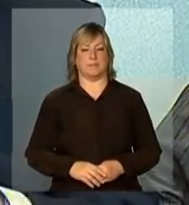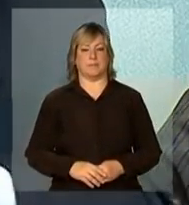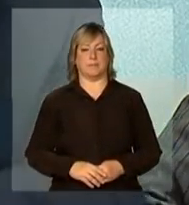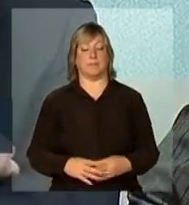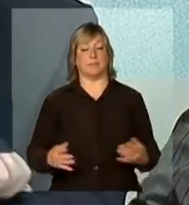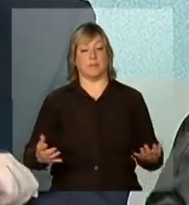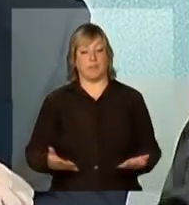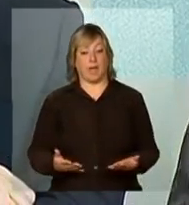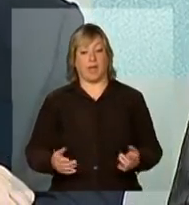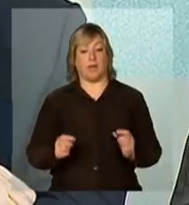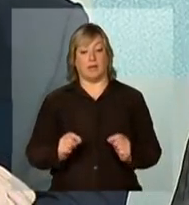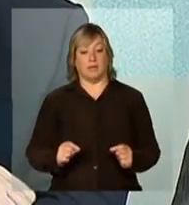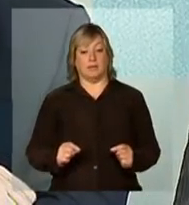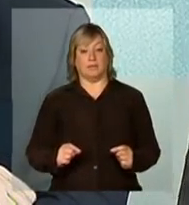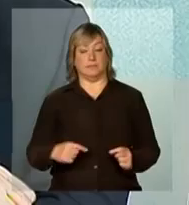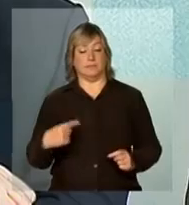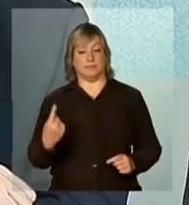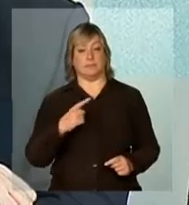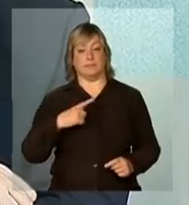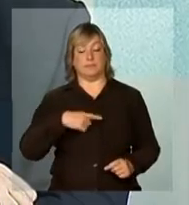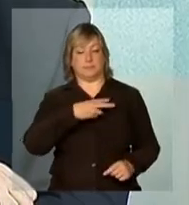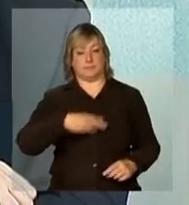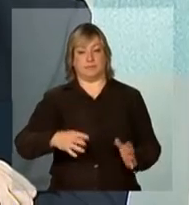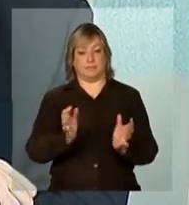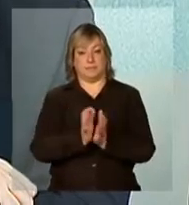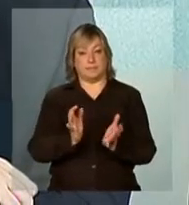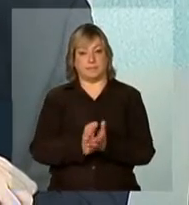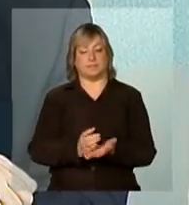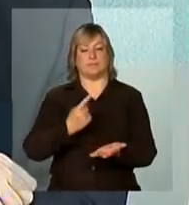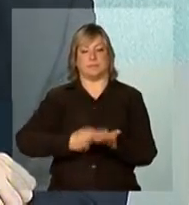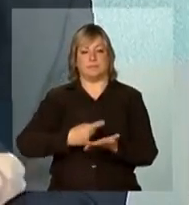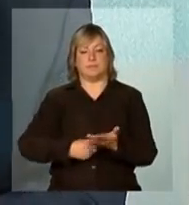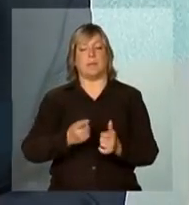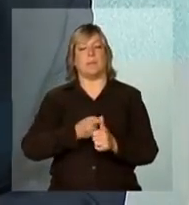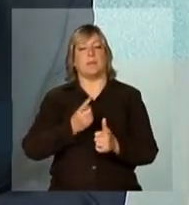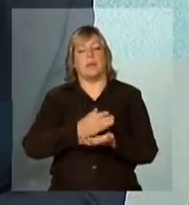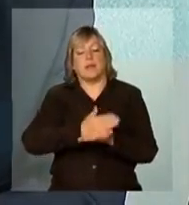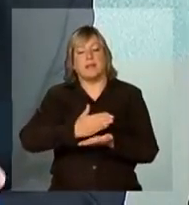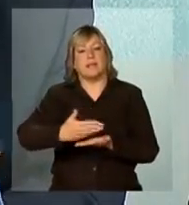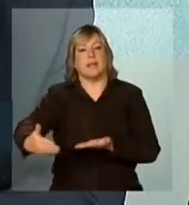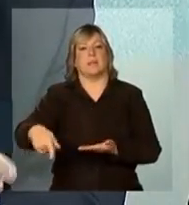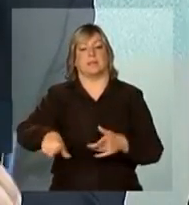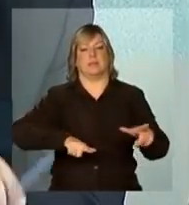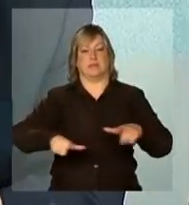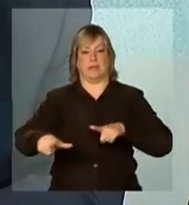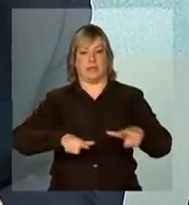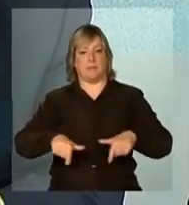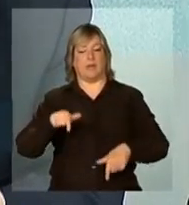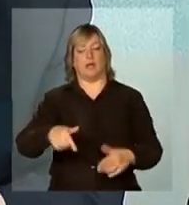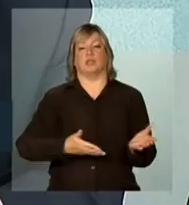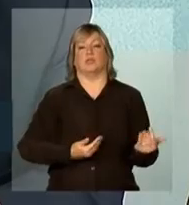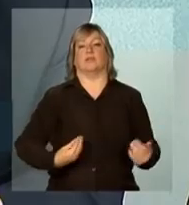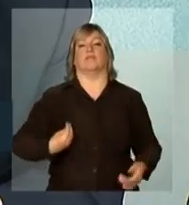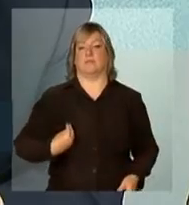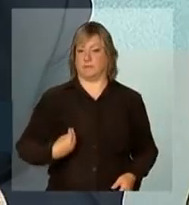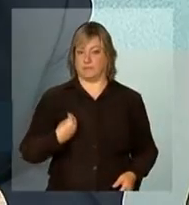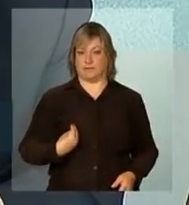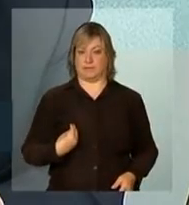ministro agora estão prestando contas das primeiras etapas de trabalho desta iniciativa da juventude viva.